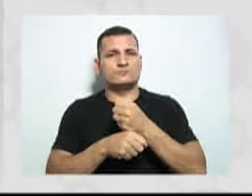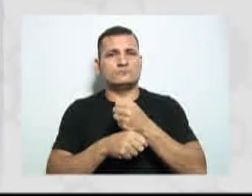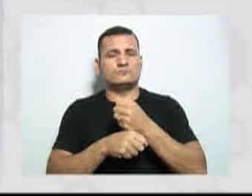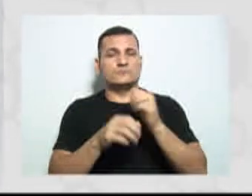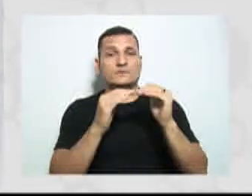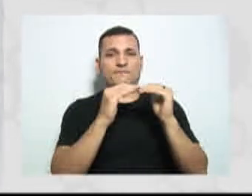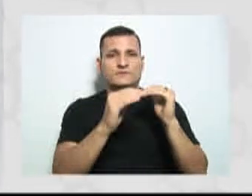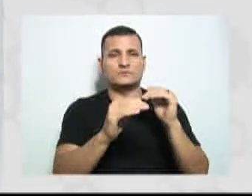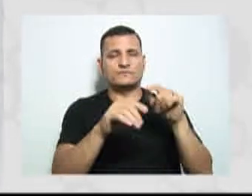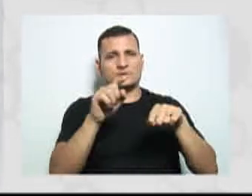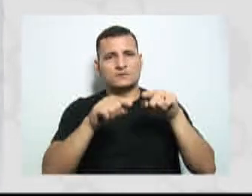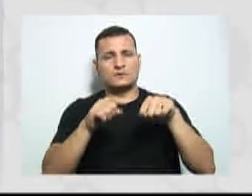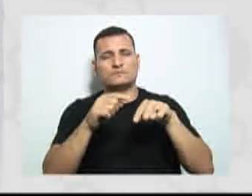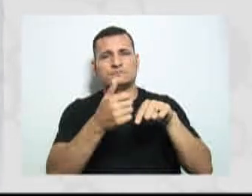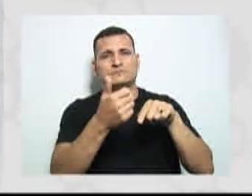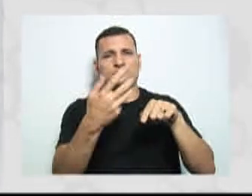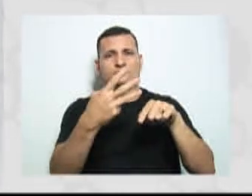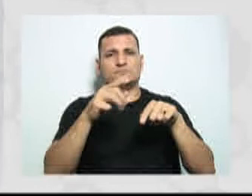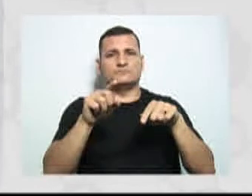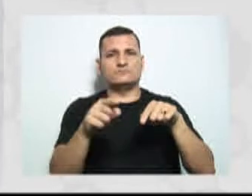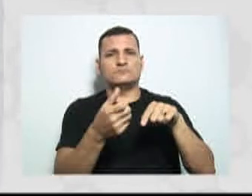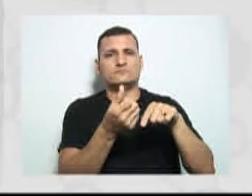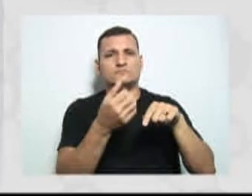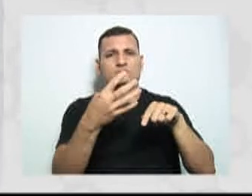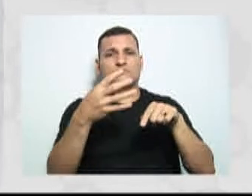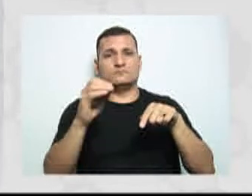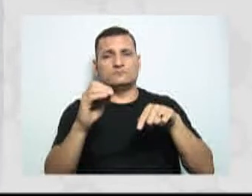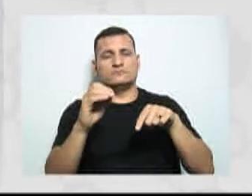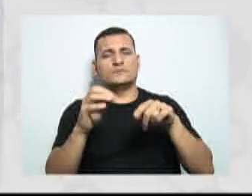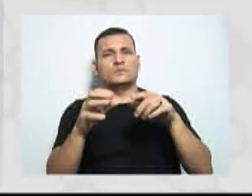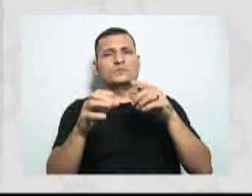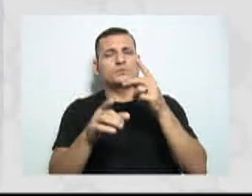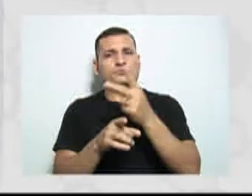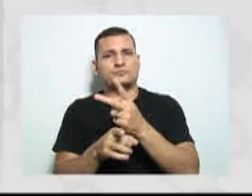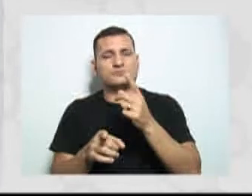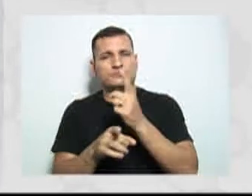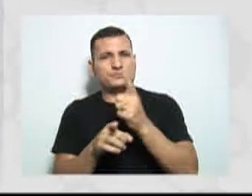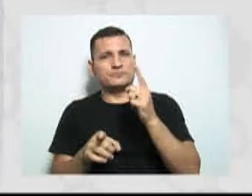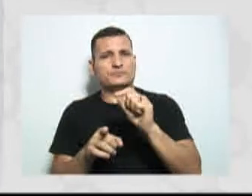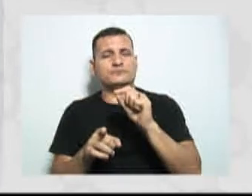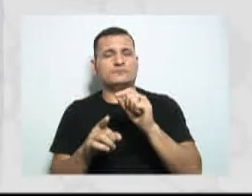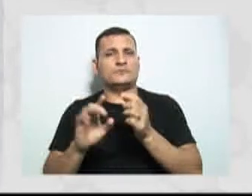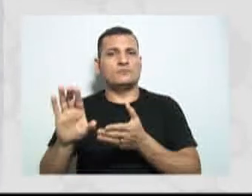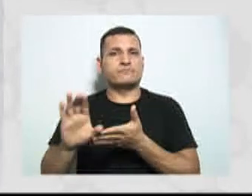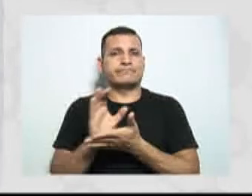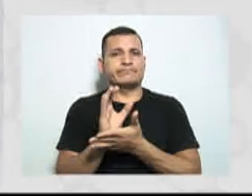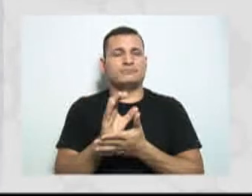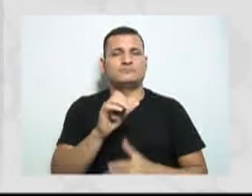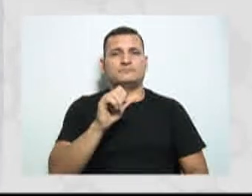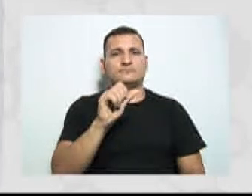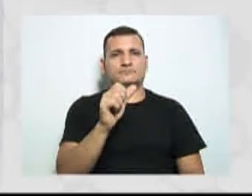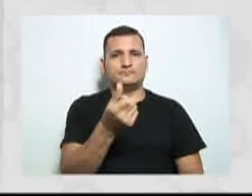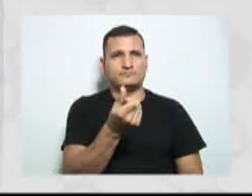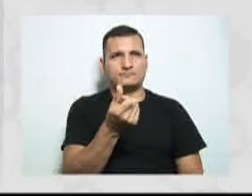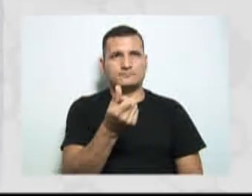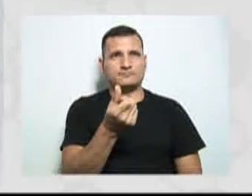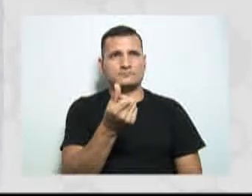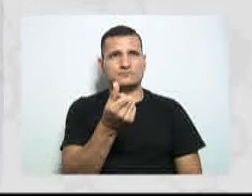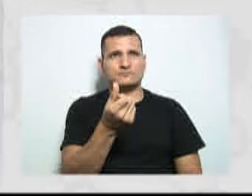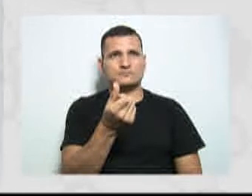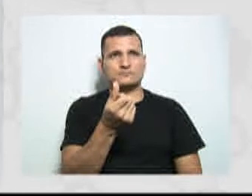variável, que deu 13.640. Vou achar o meu lucro bruto, que vai ser quanto?